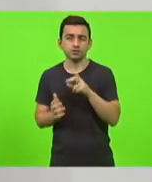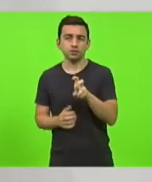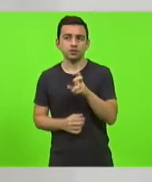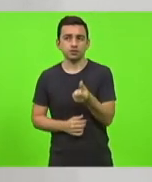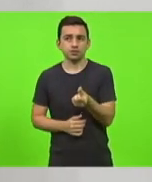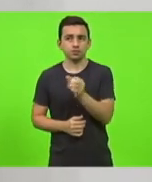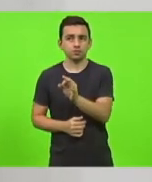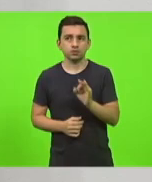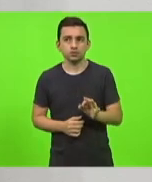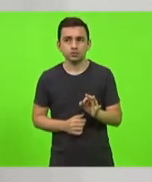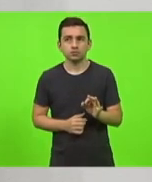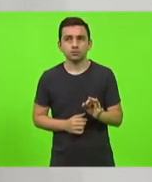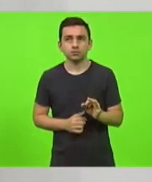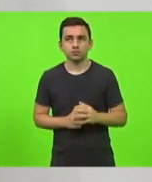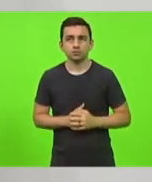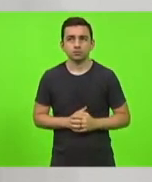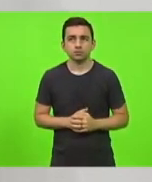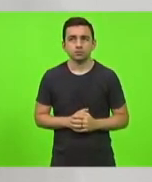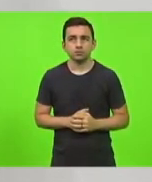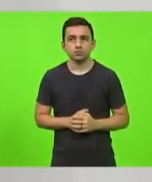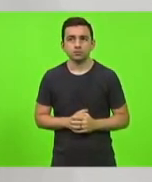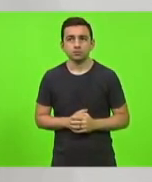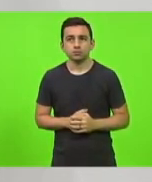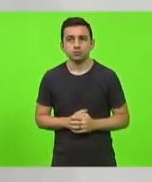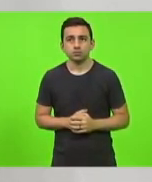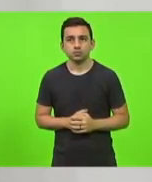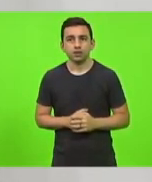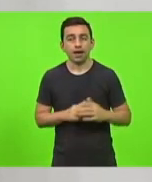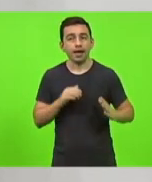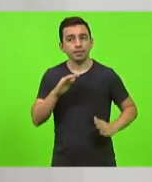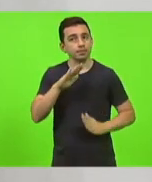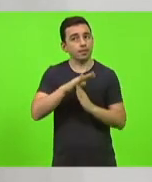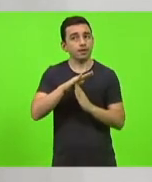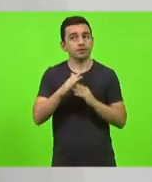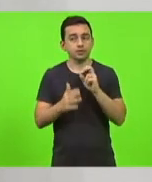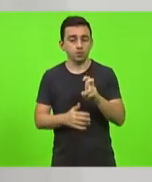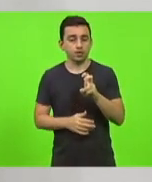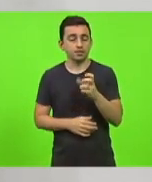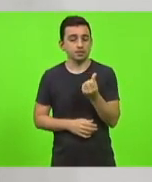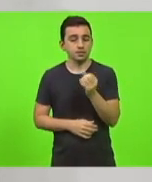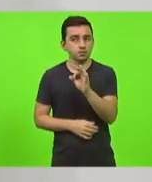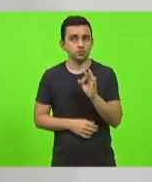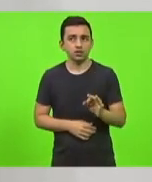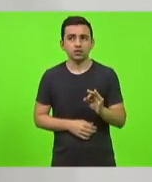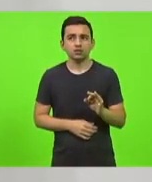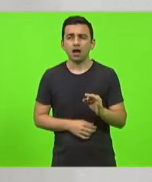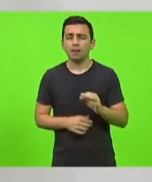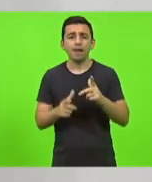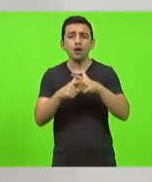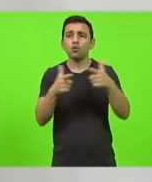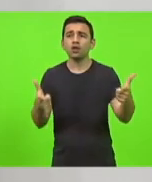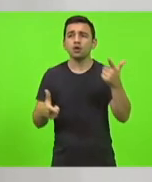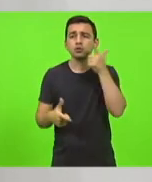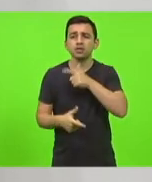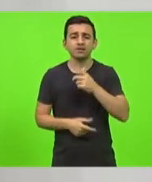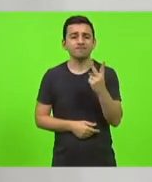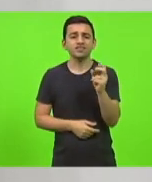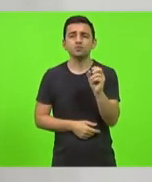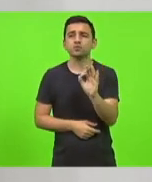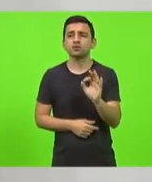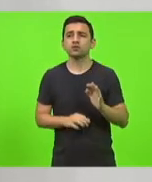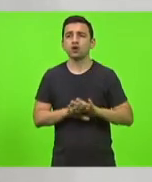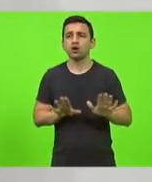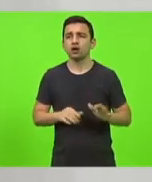56%, perdão, até 56%, e a grande maioria vai ganhar 20%. Essa